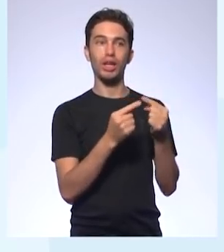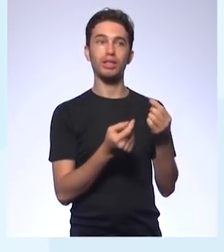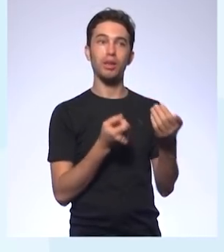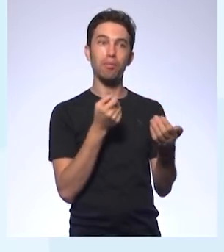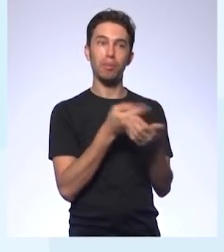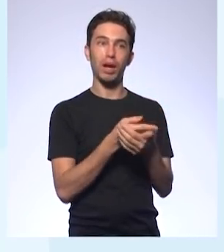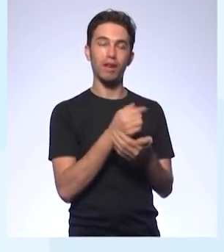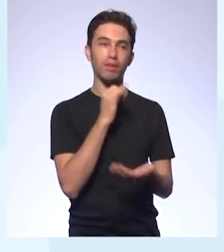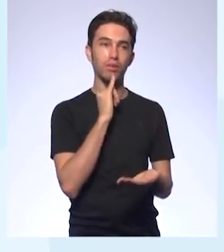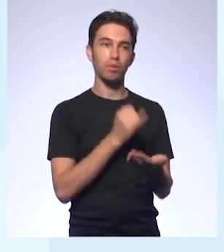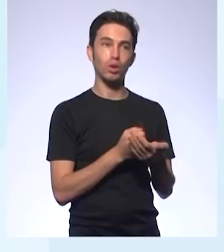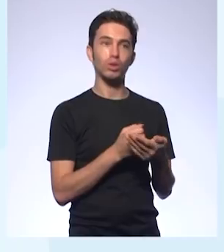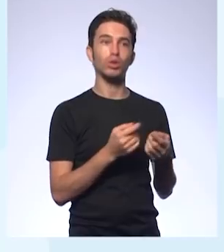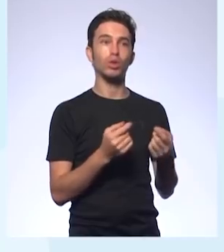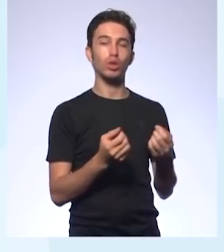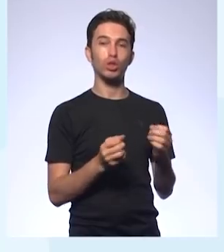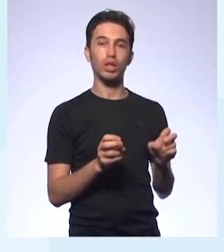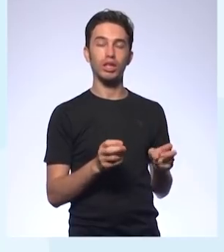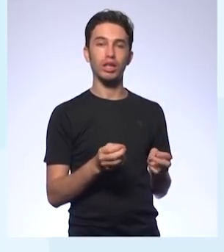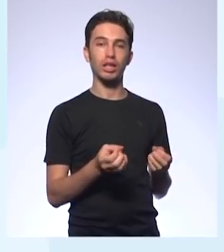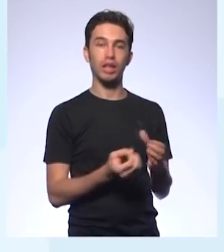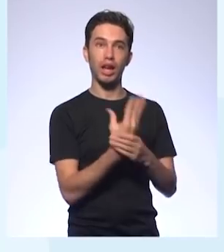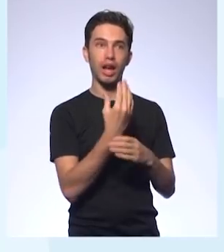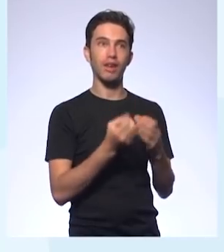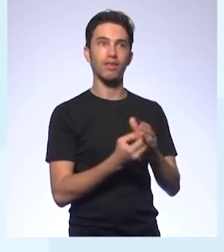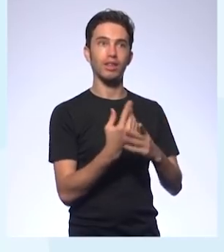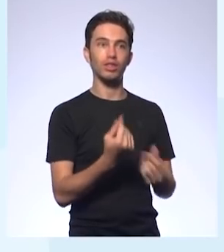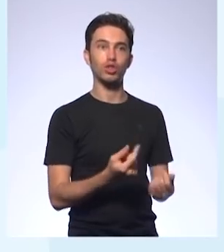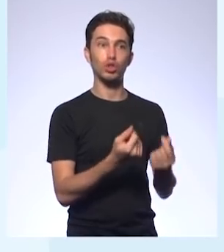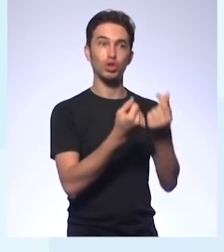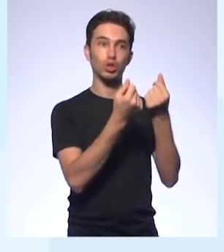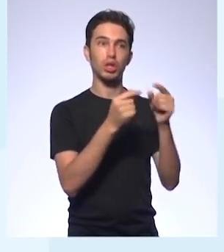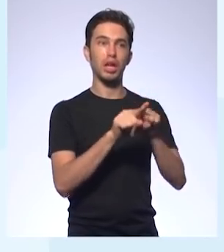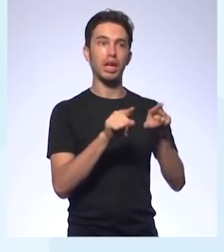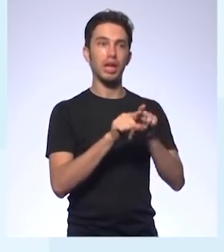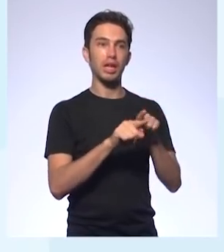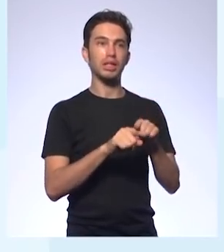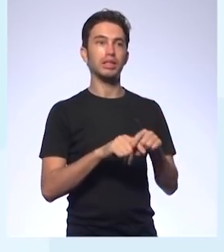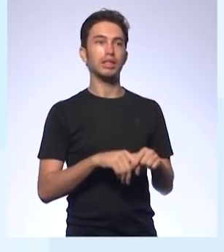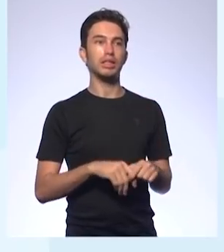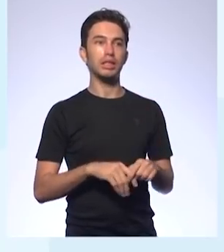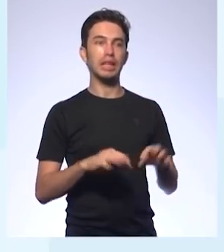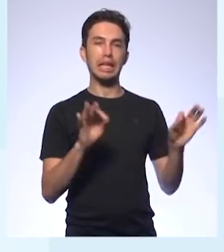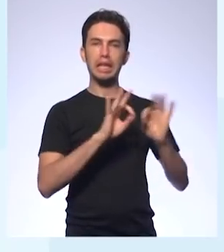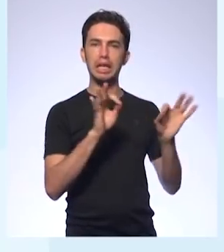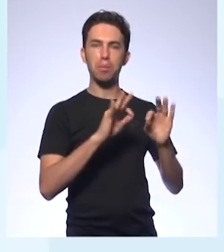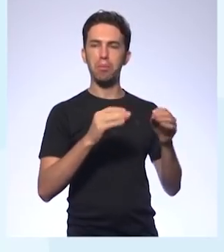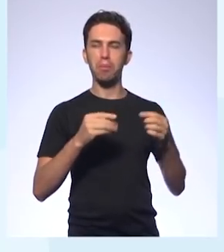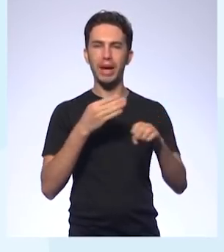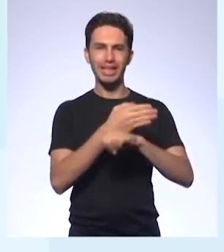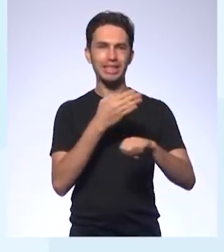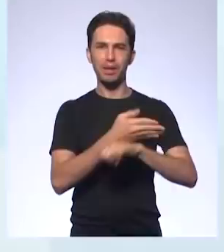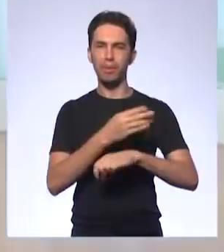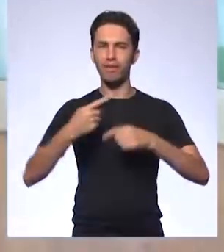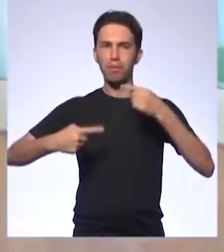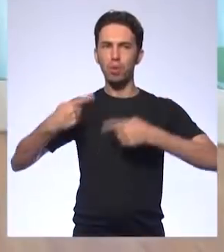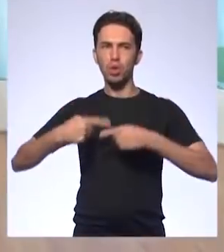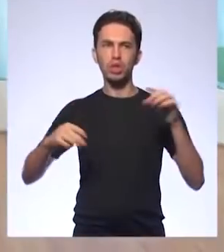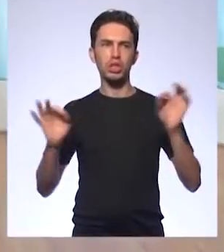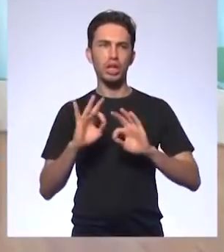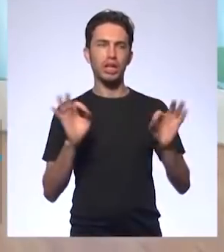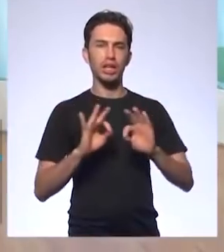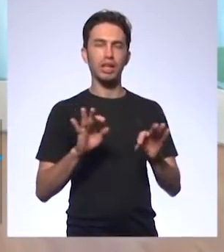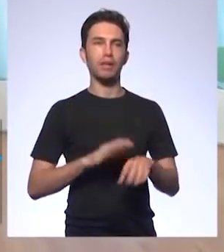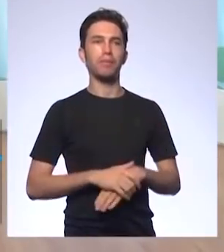nenhuma participação política, eles participavam compulsoriamente da guerra, que é aquilo que eu te falei no começo da aula. Eles eram obrigados a ir